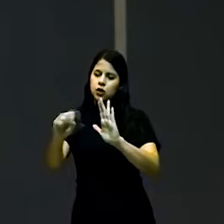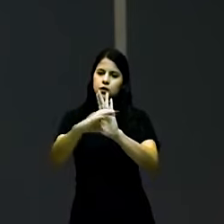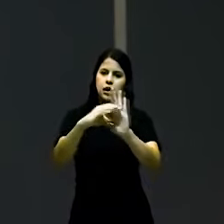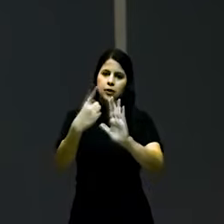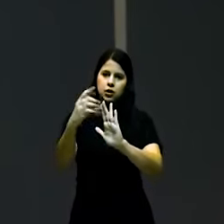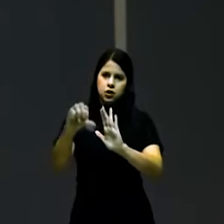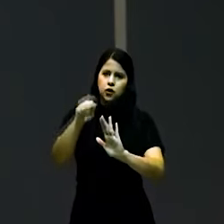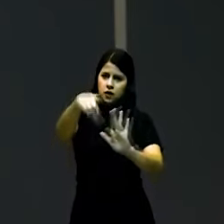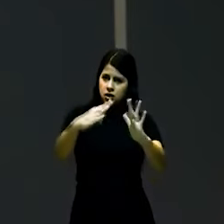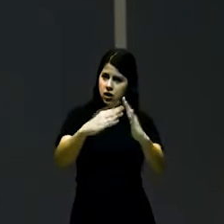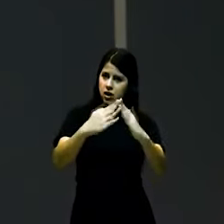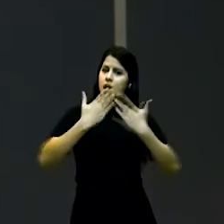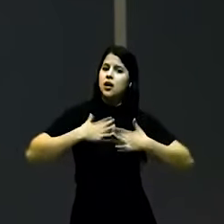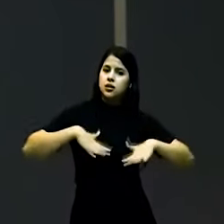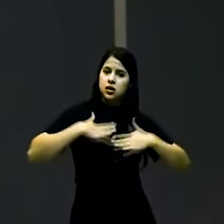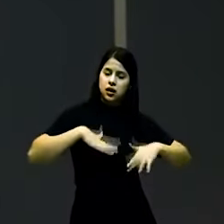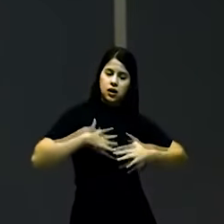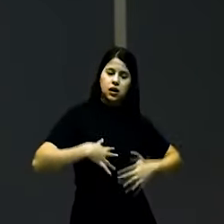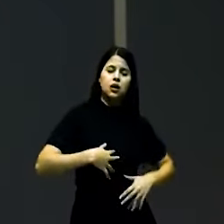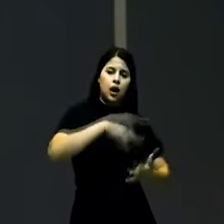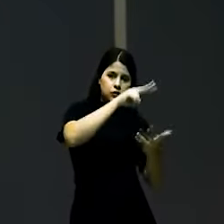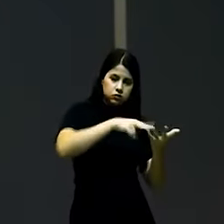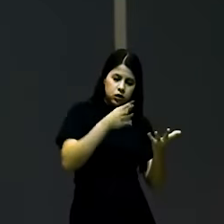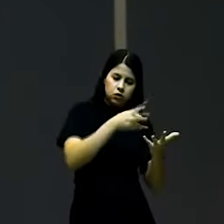com calma. Vai ser muito bom para você.